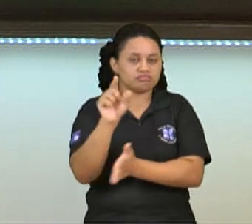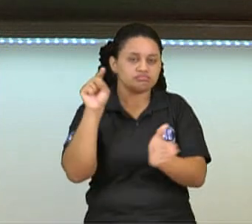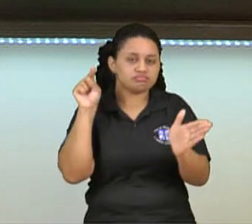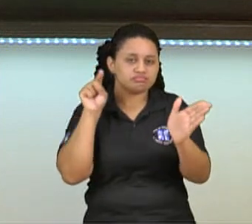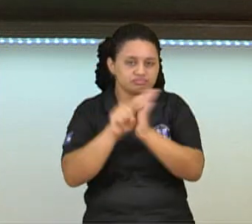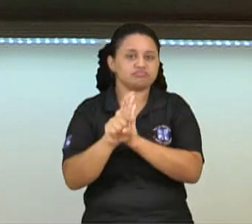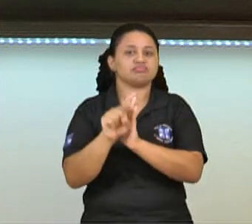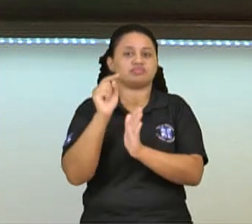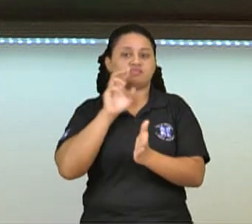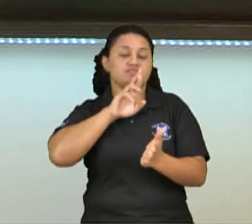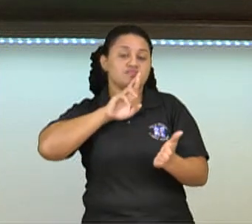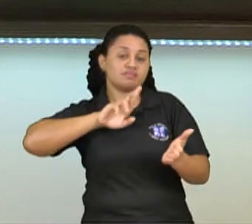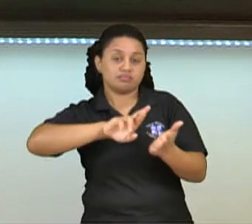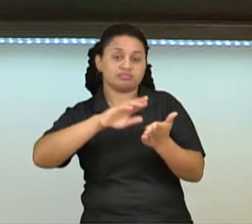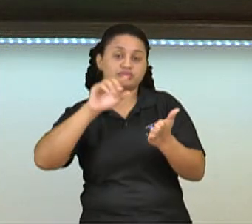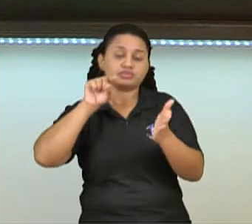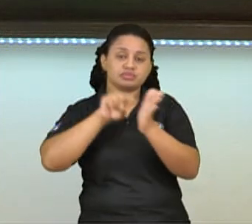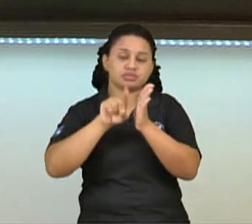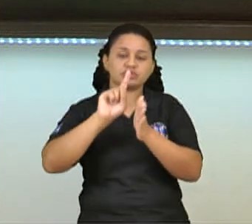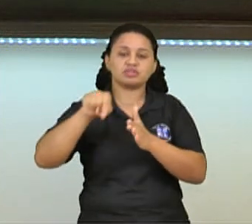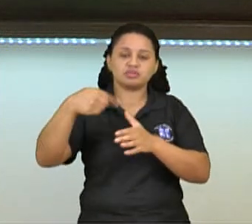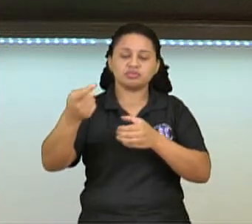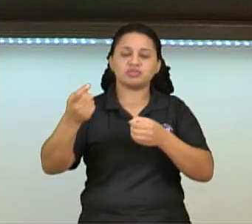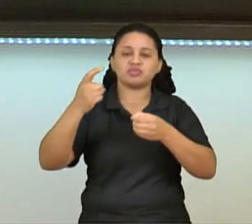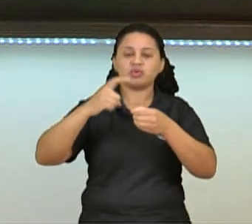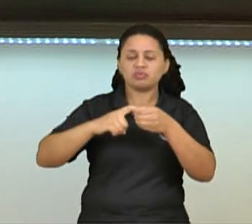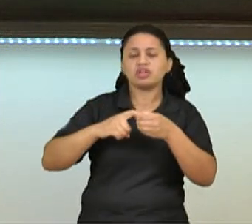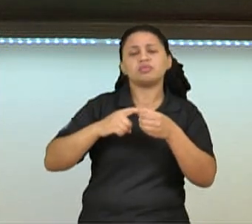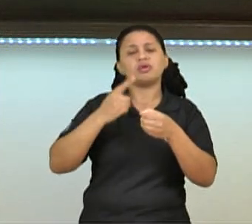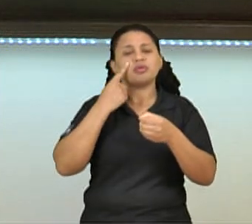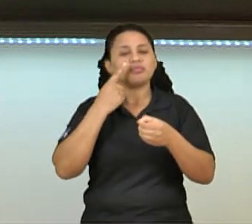pergunta, respondam no caderno e a gente já volta